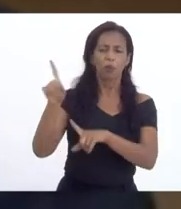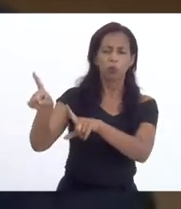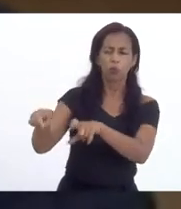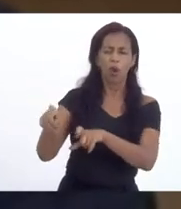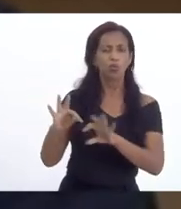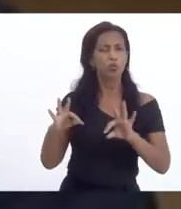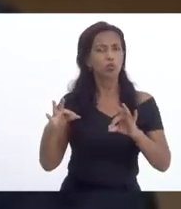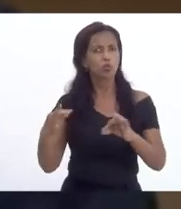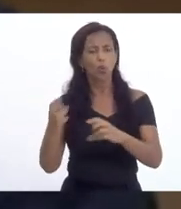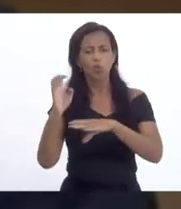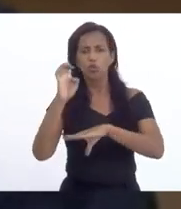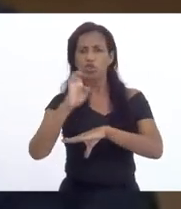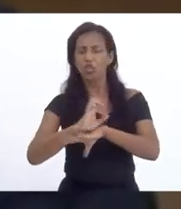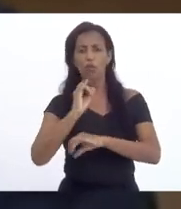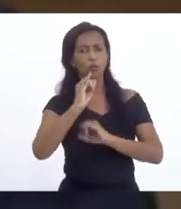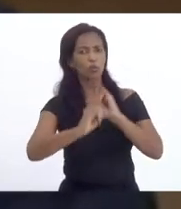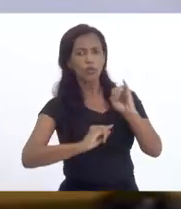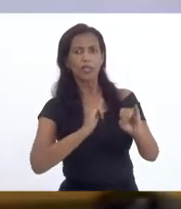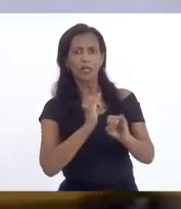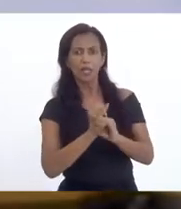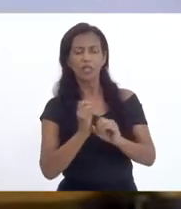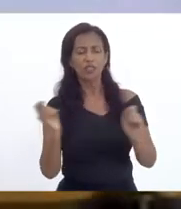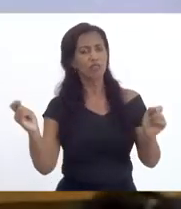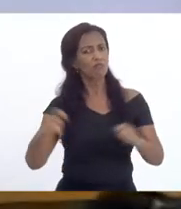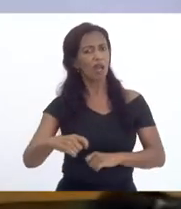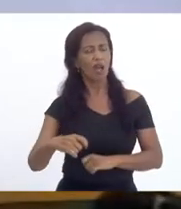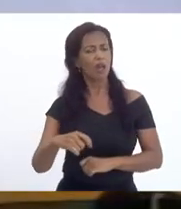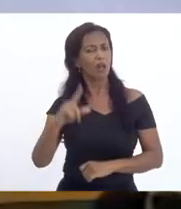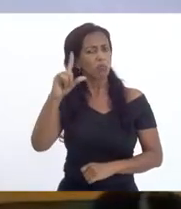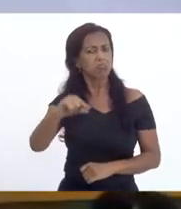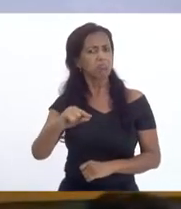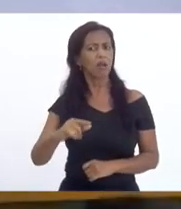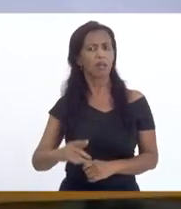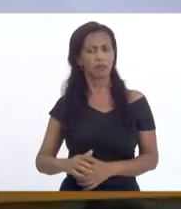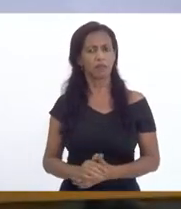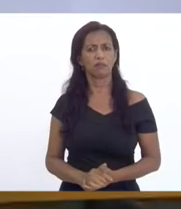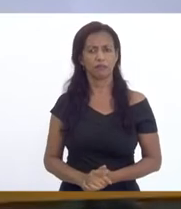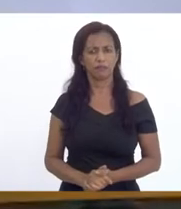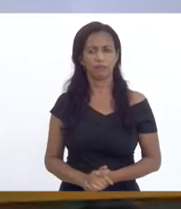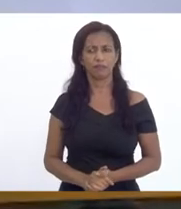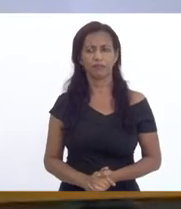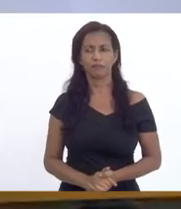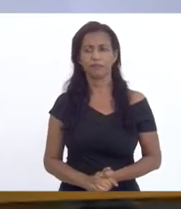o Estado com internet. É factível e não custa muito caro.